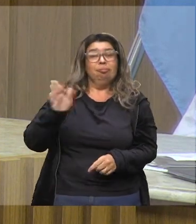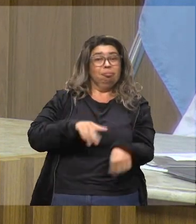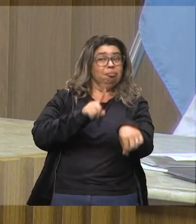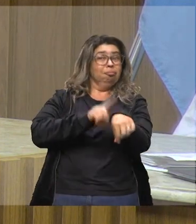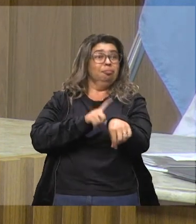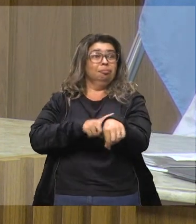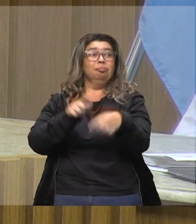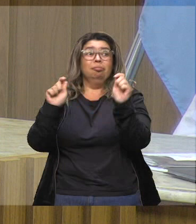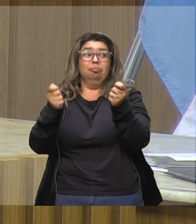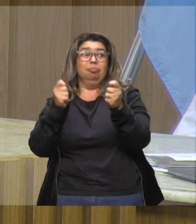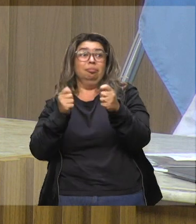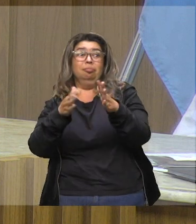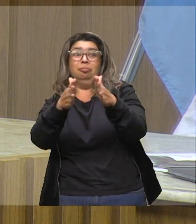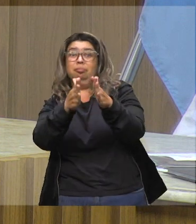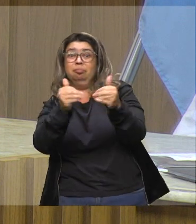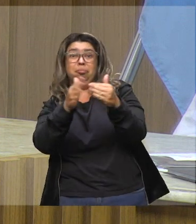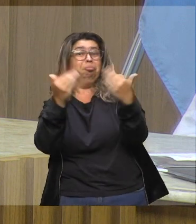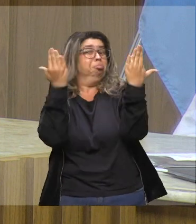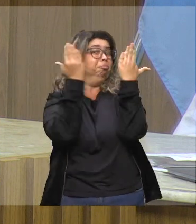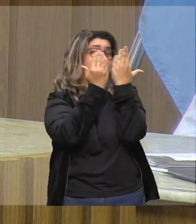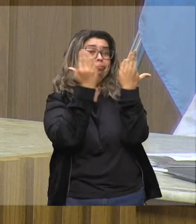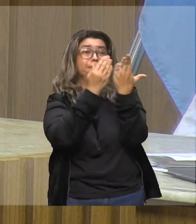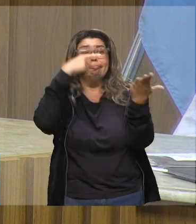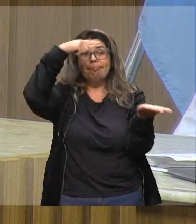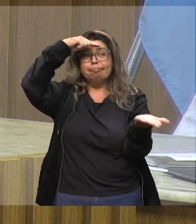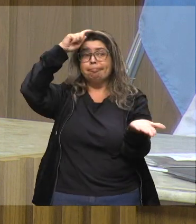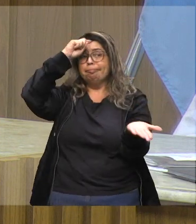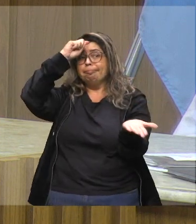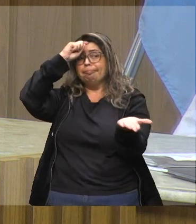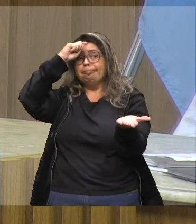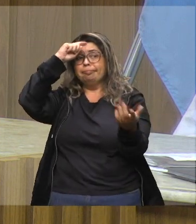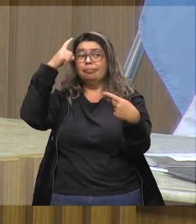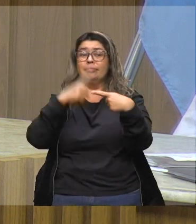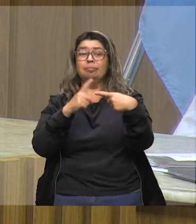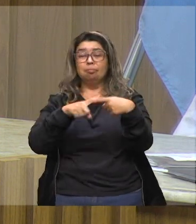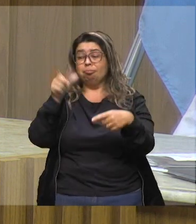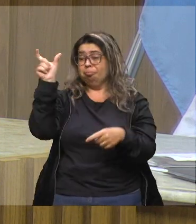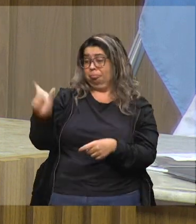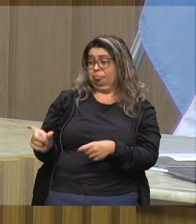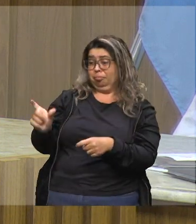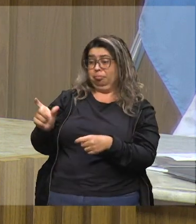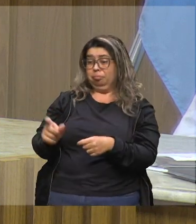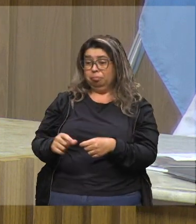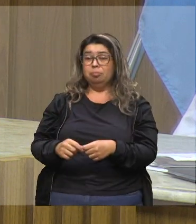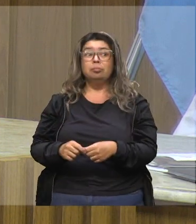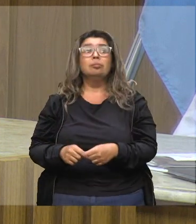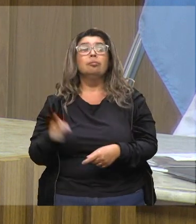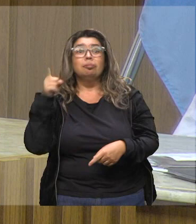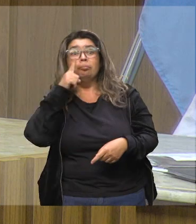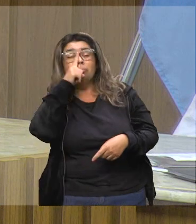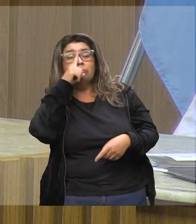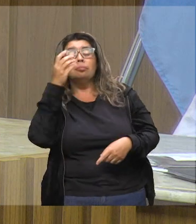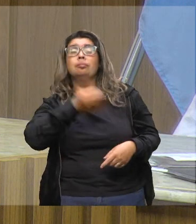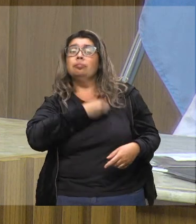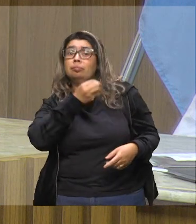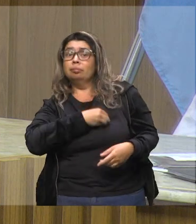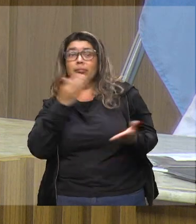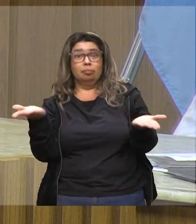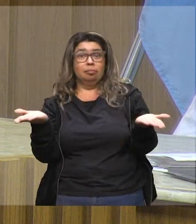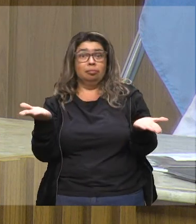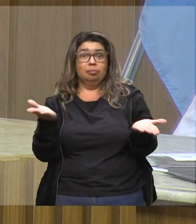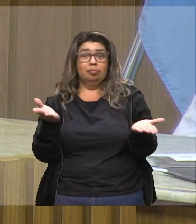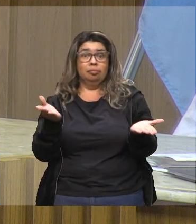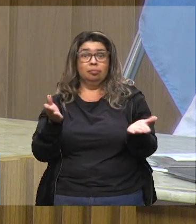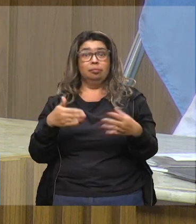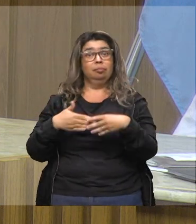gente ia precisar pedir para fechar o hospital. Porque o paciente que está lá internado está em risco de vida. Não é? Então, tem que remover o